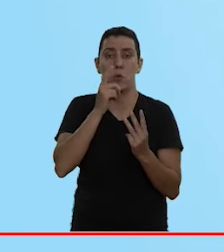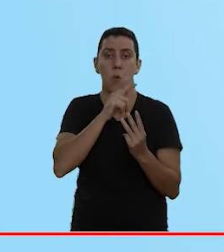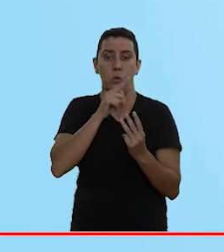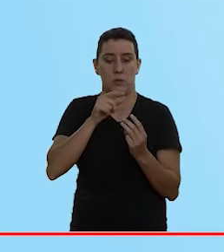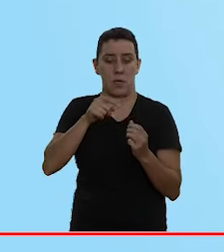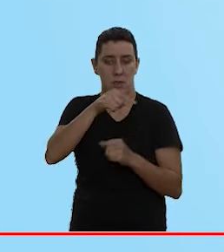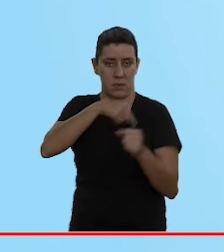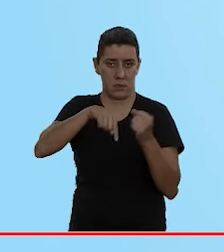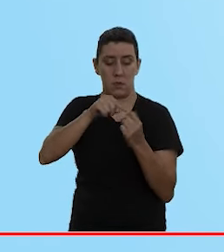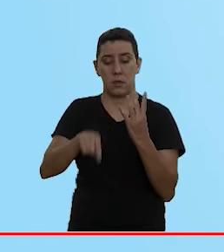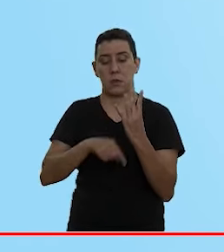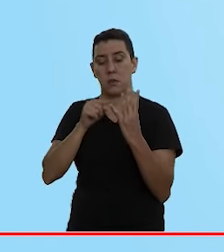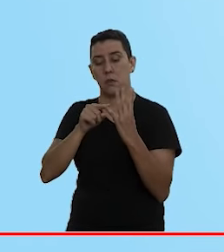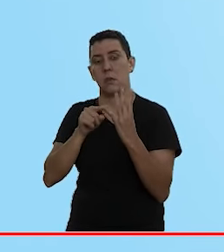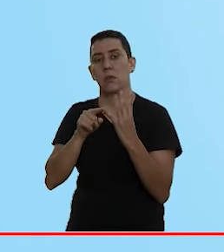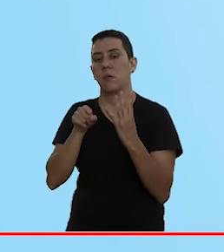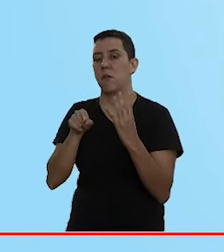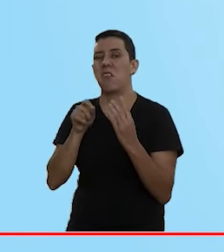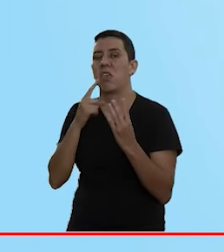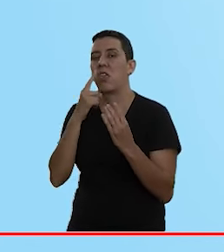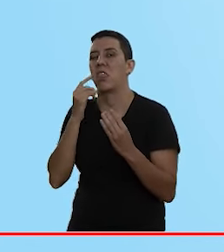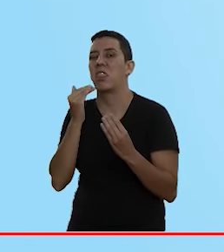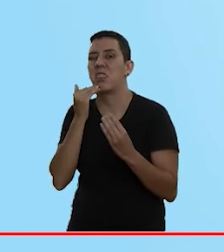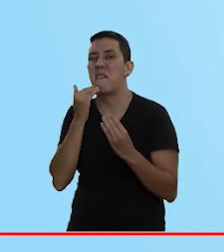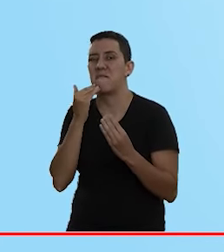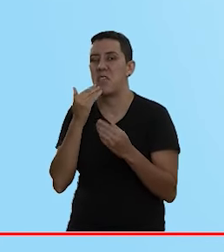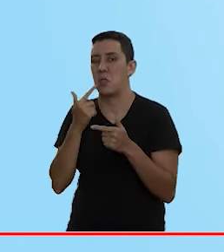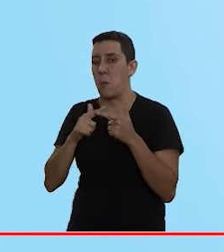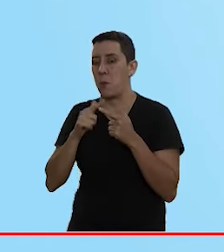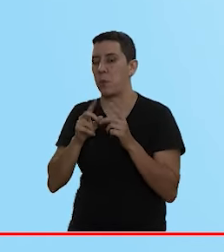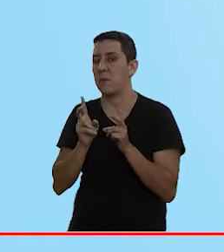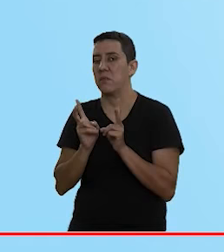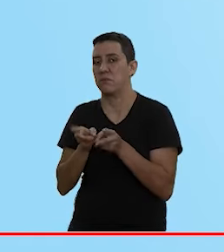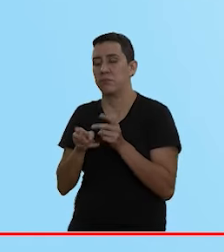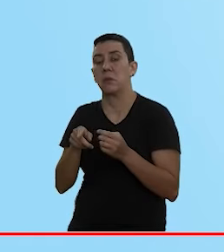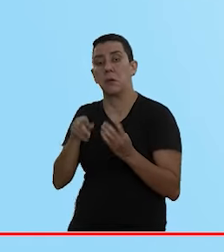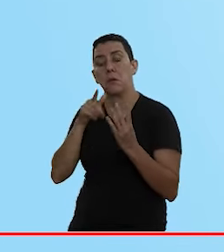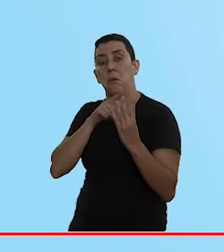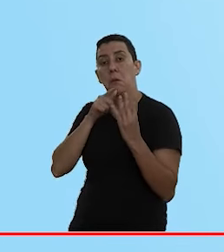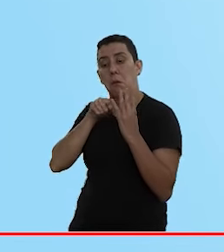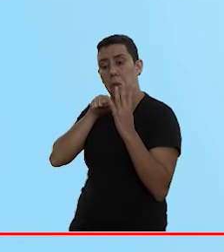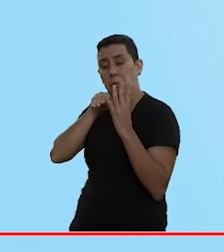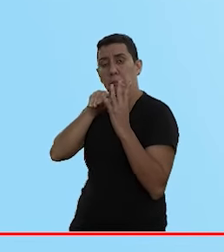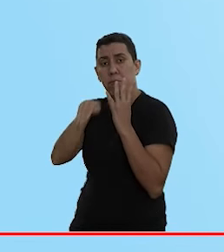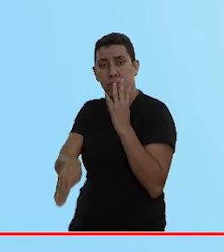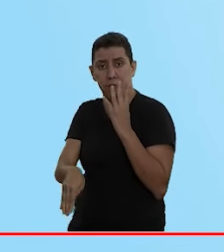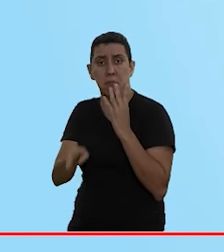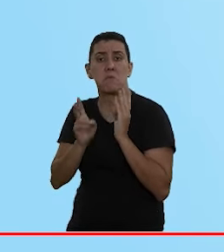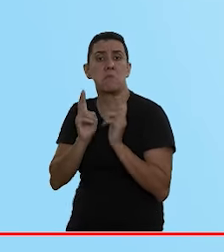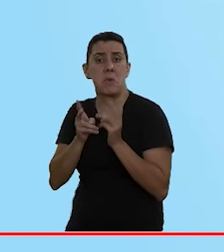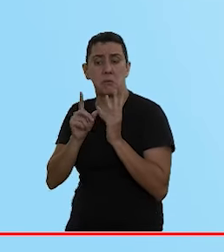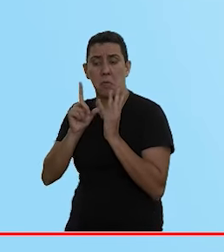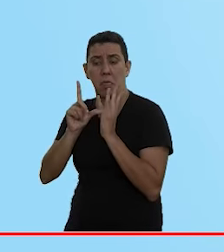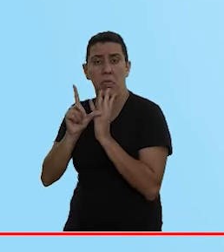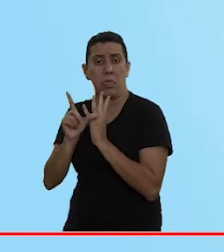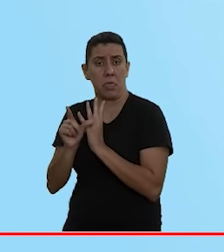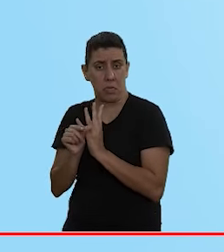E na string 4, a gente continuou tendo a degradação acelerada, né? E